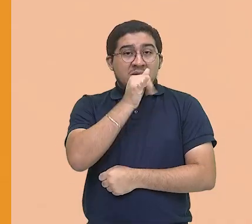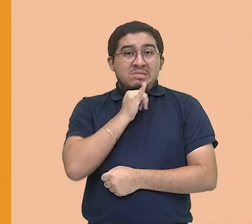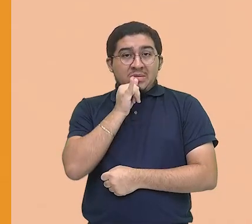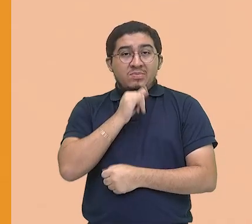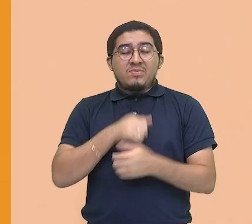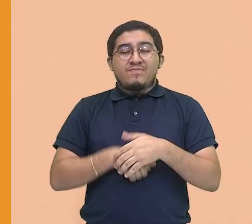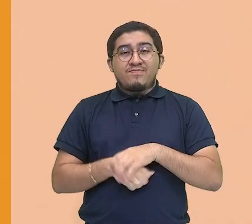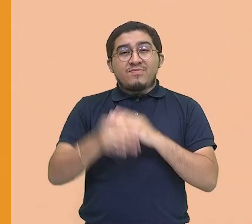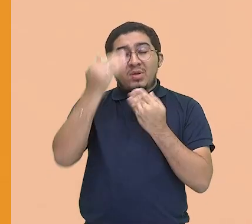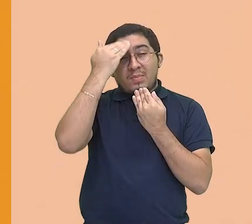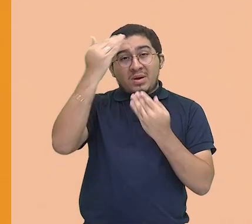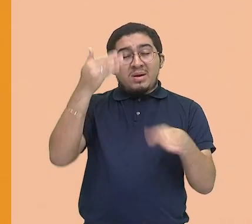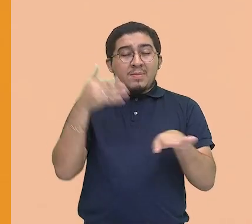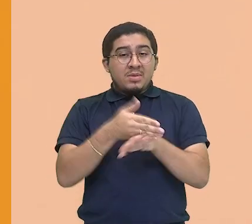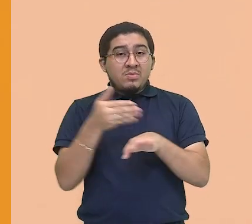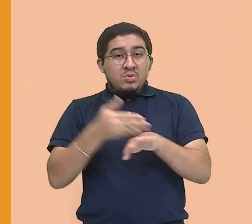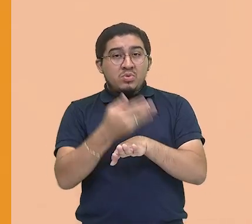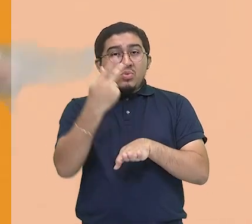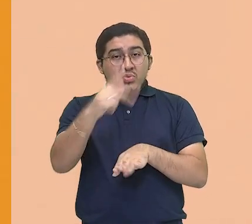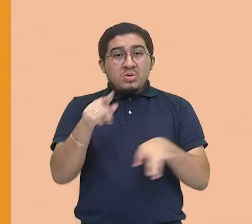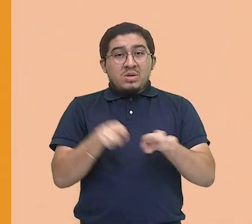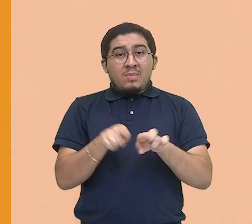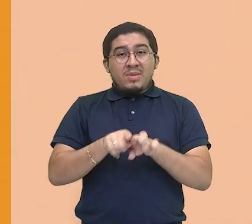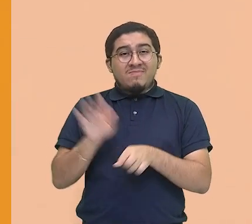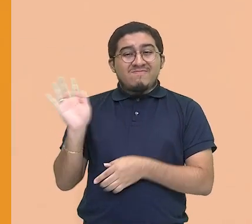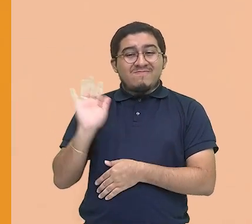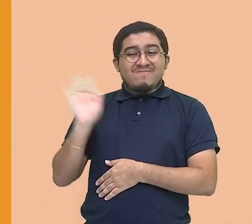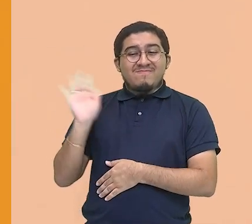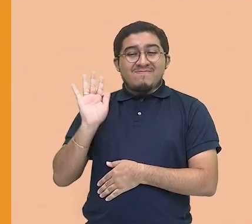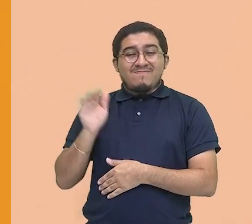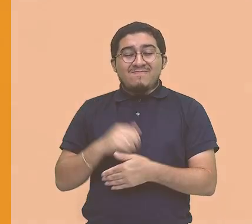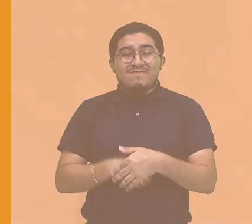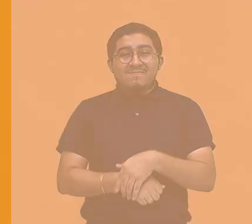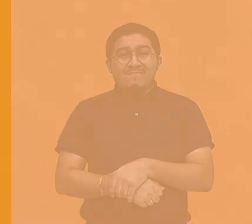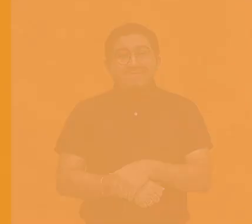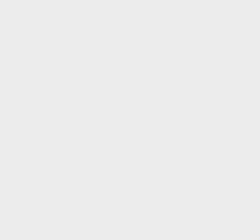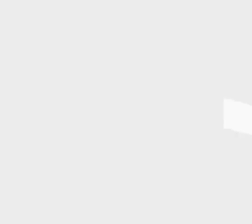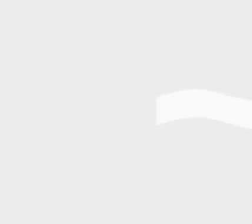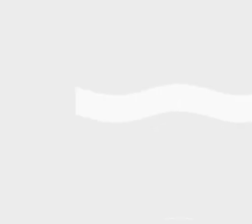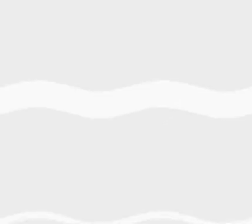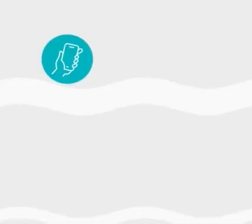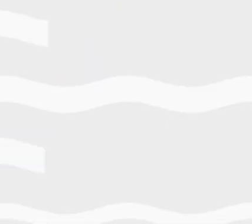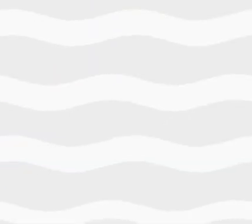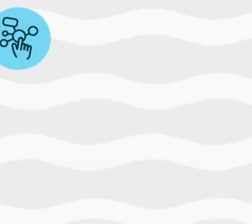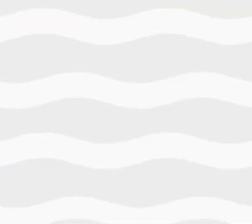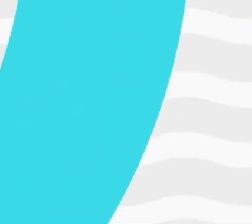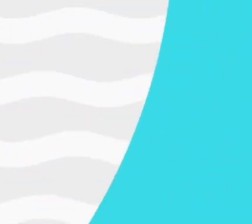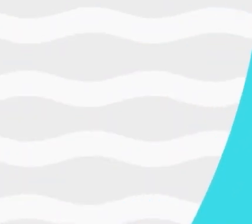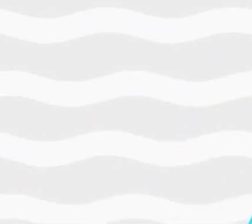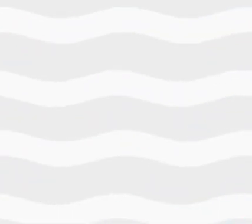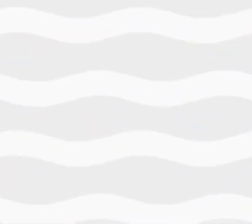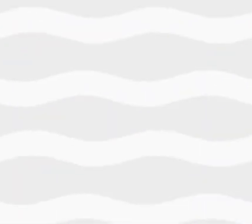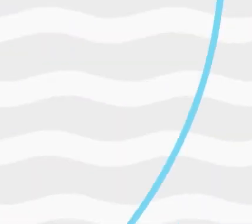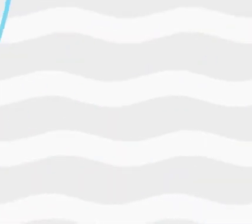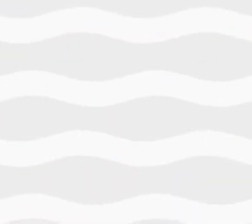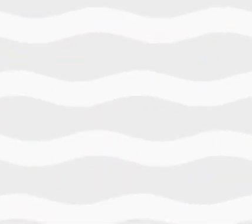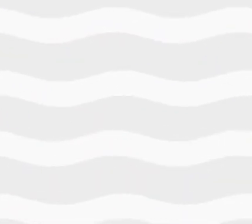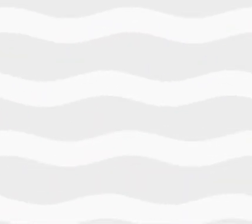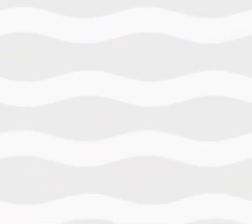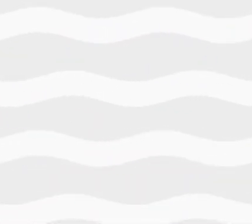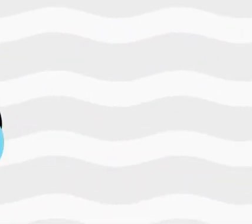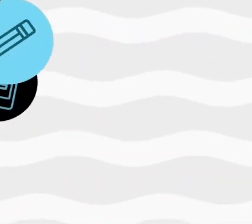exemplo. Muito obrigado pela participação de todos e até a próxima!